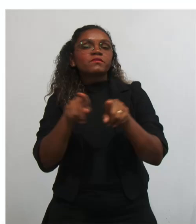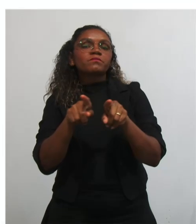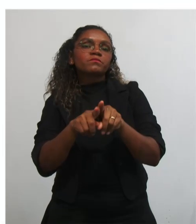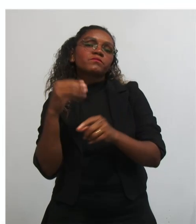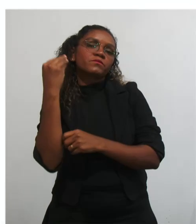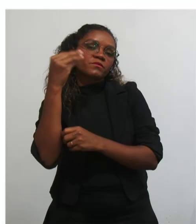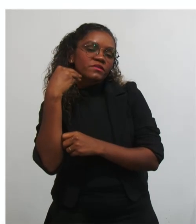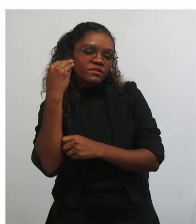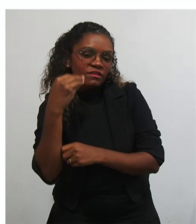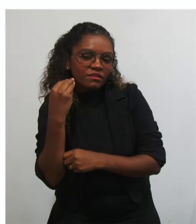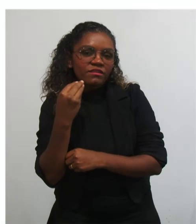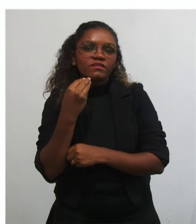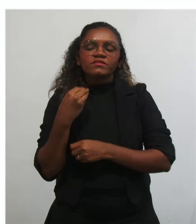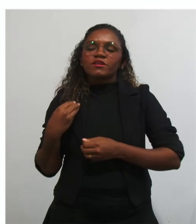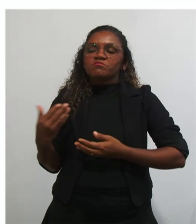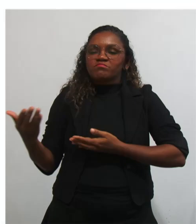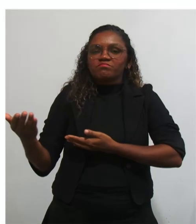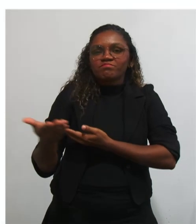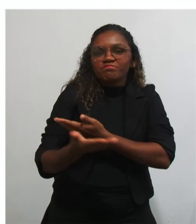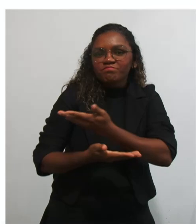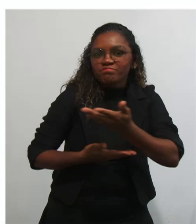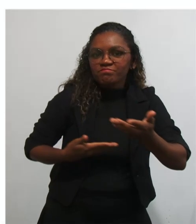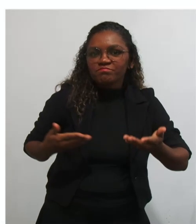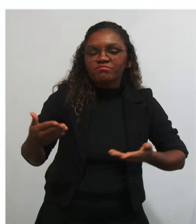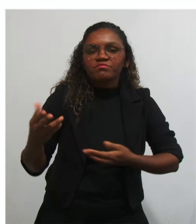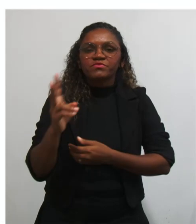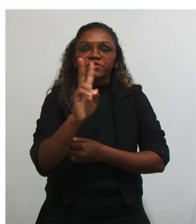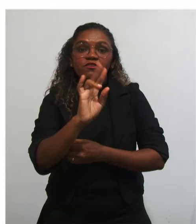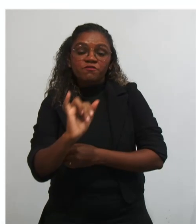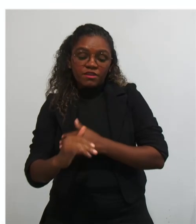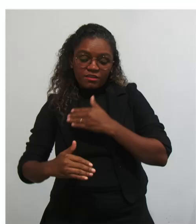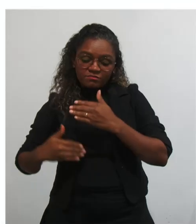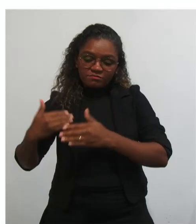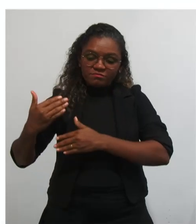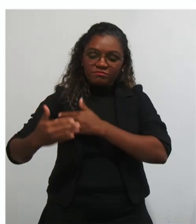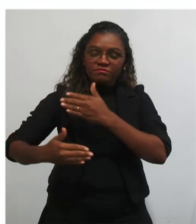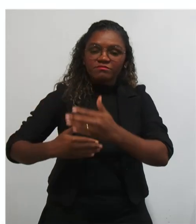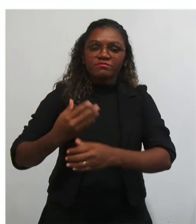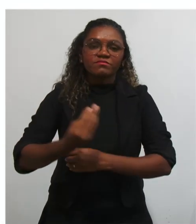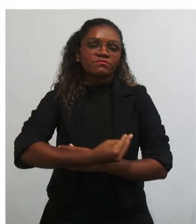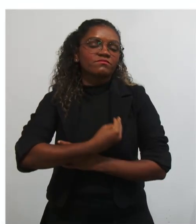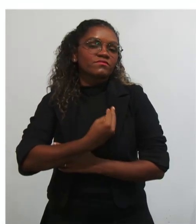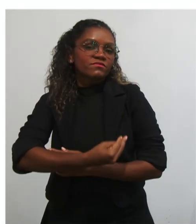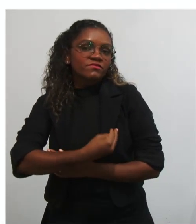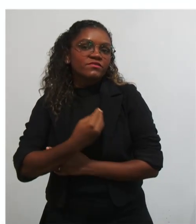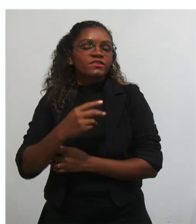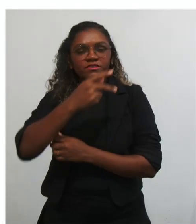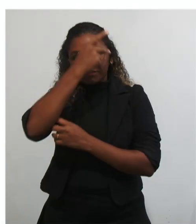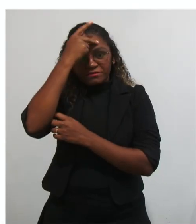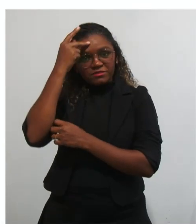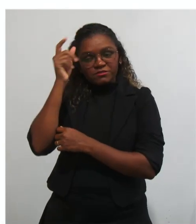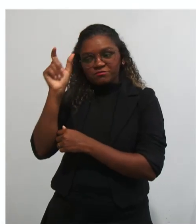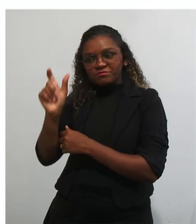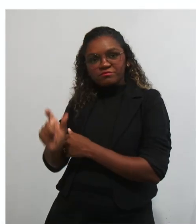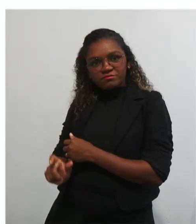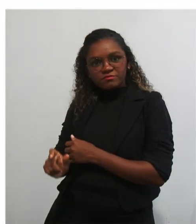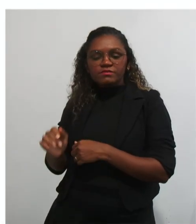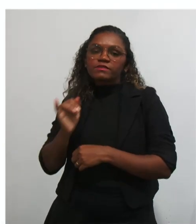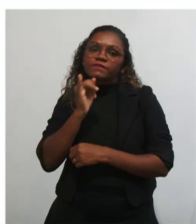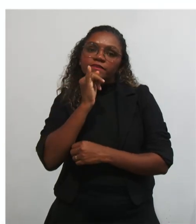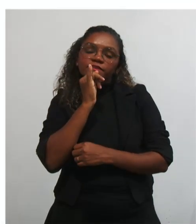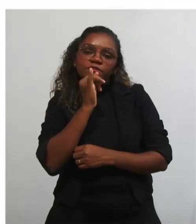vão se transformar e vão construir o repertório do sujeito, na medida que o